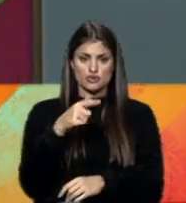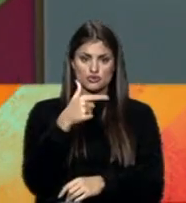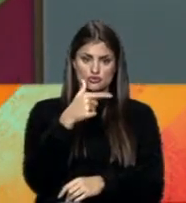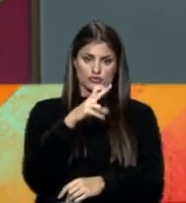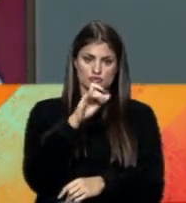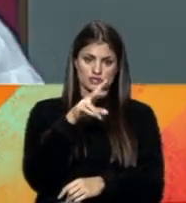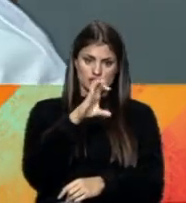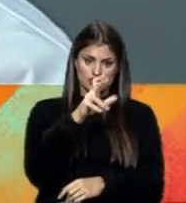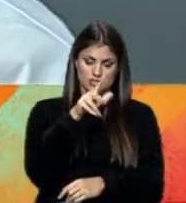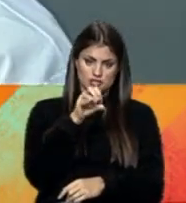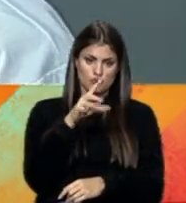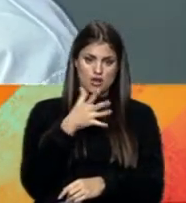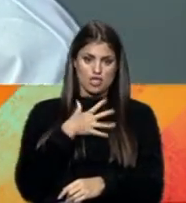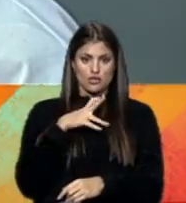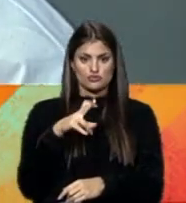amiga, doutora